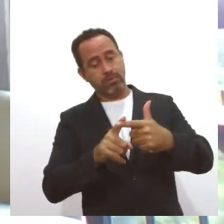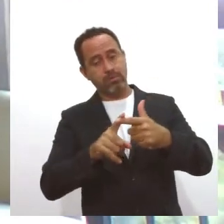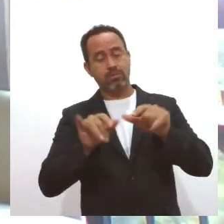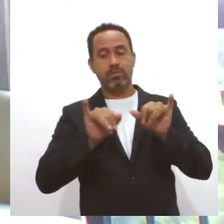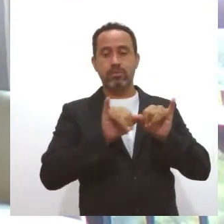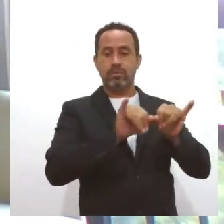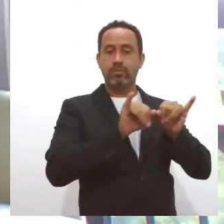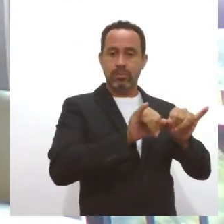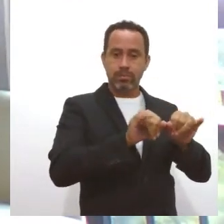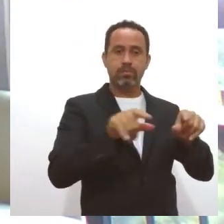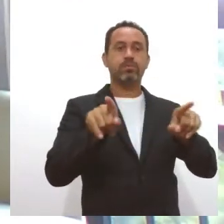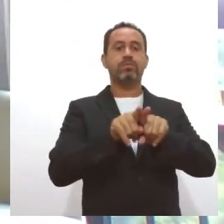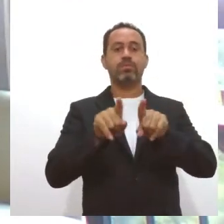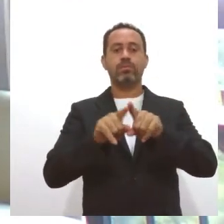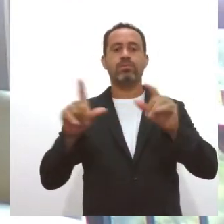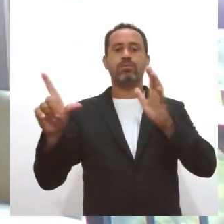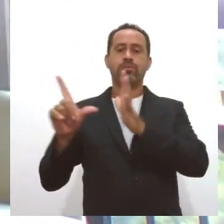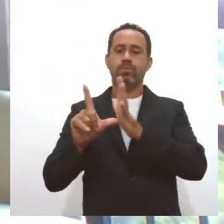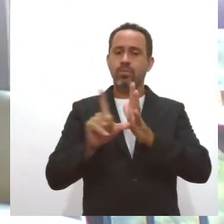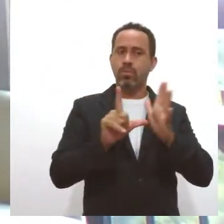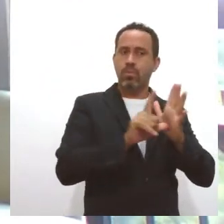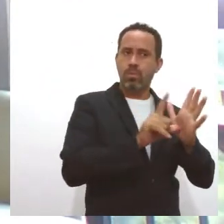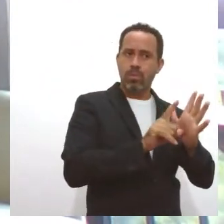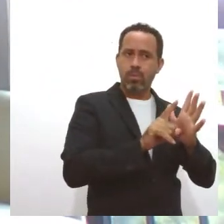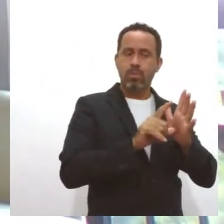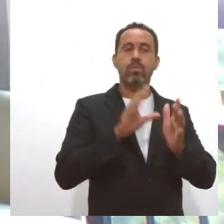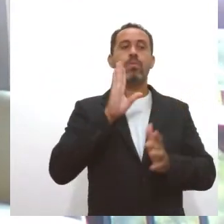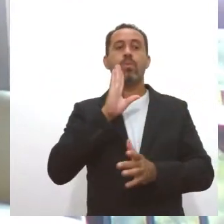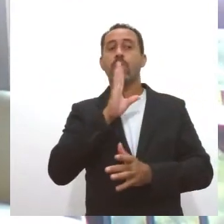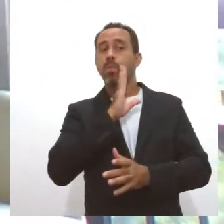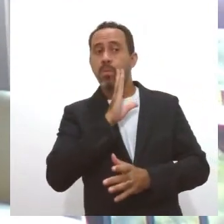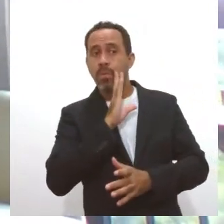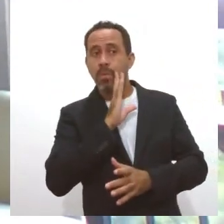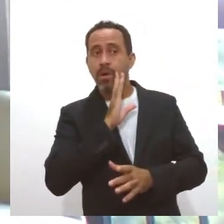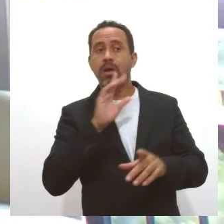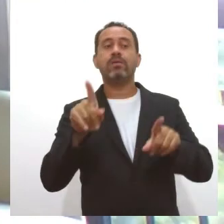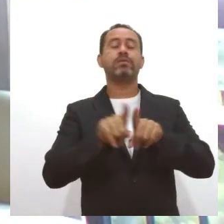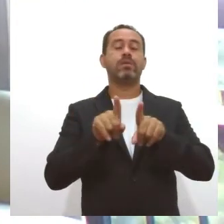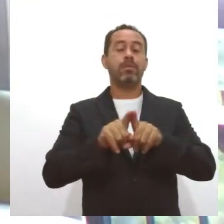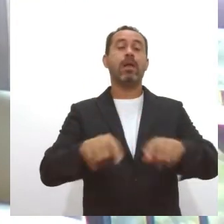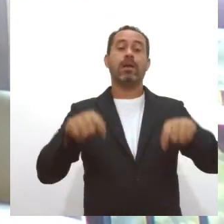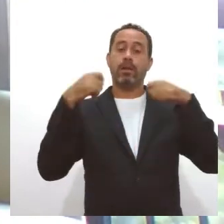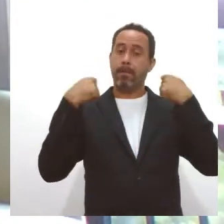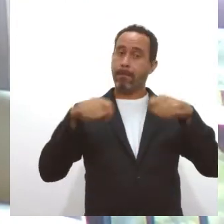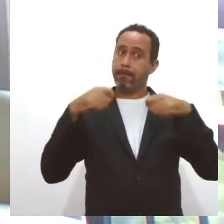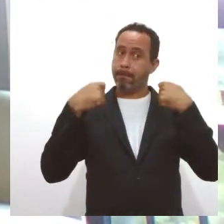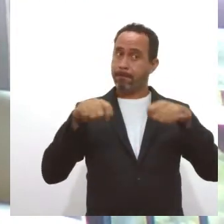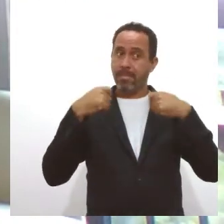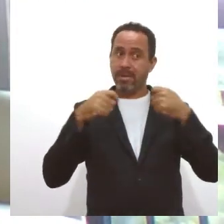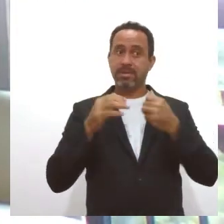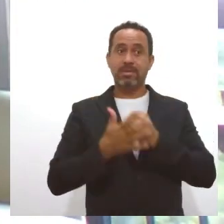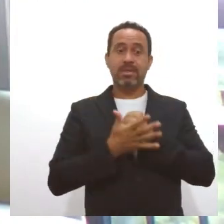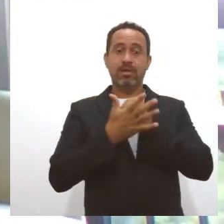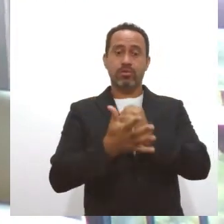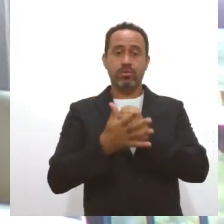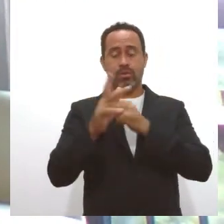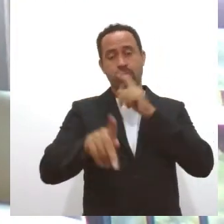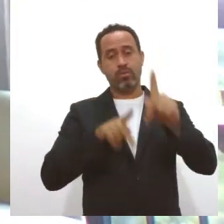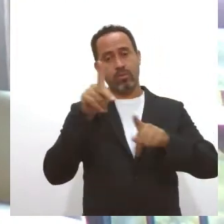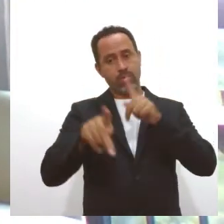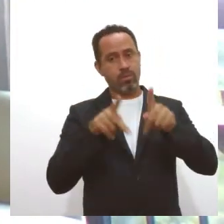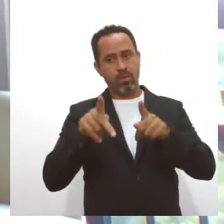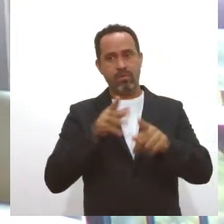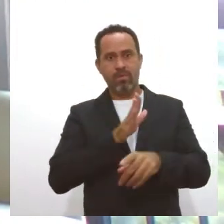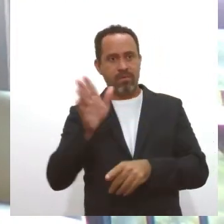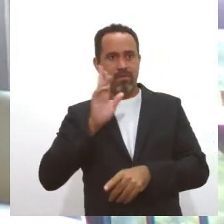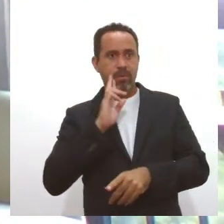supermercado, com comerciantes, com bares e restaurantes, mas a gente precisa efetivamente do apoio da população. Está indo a um